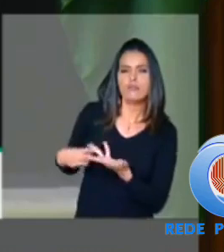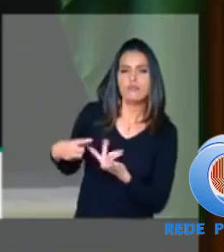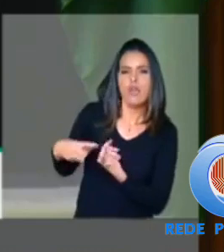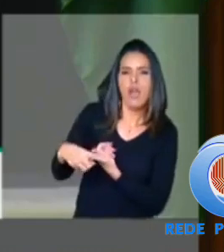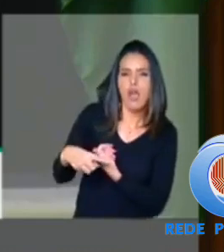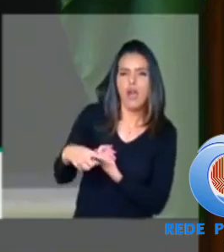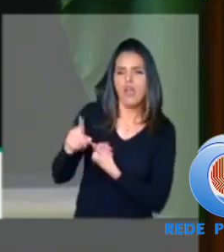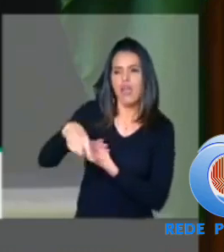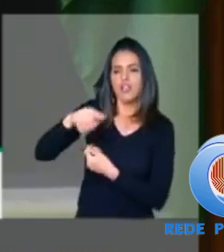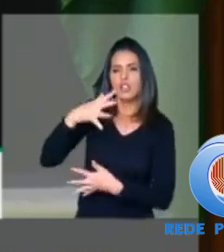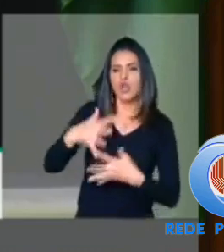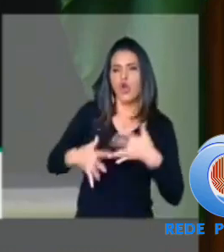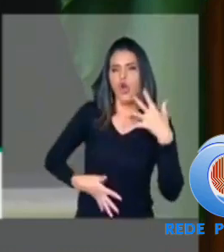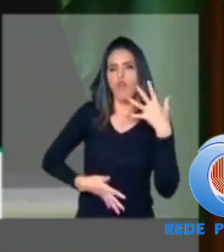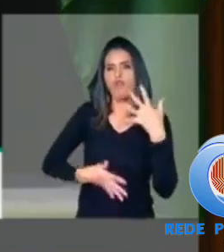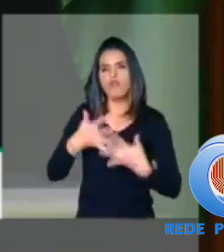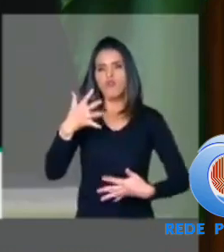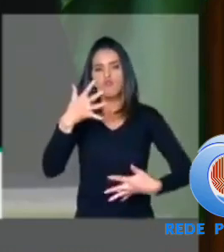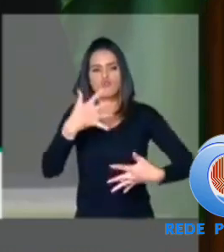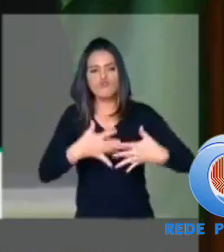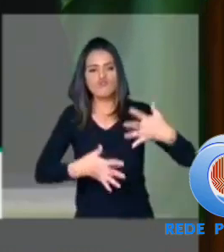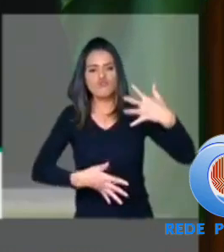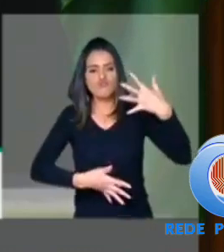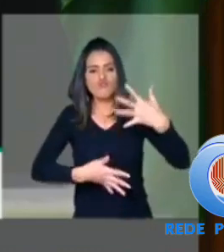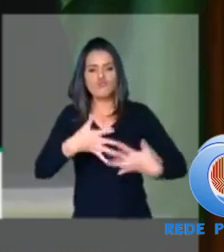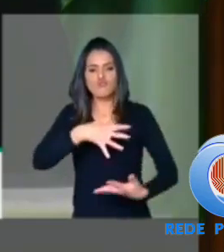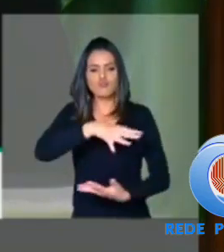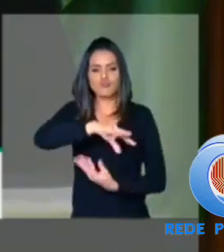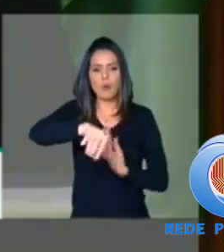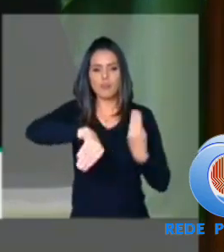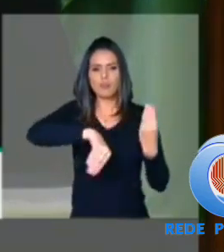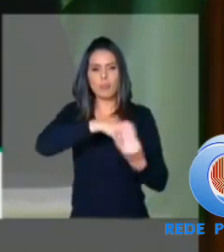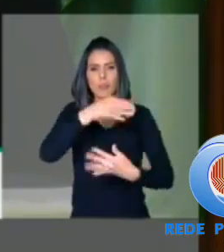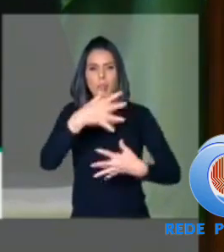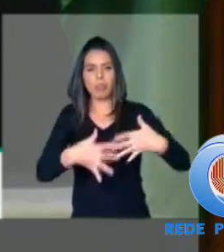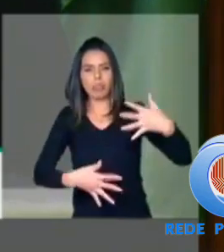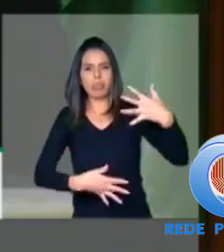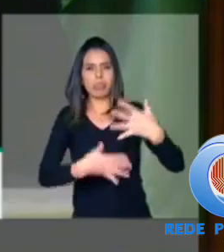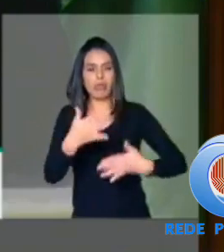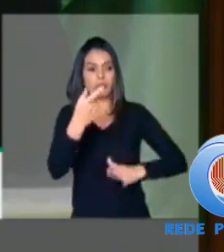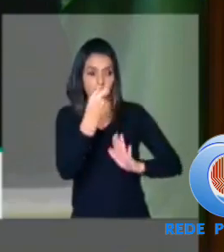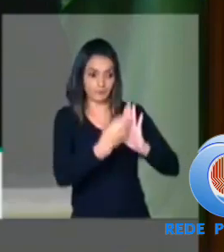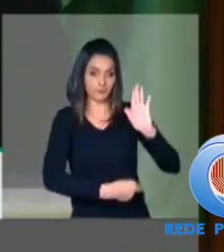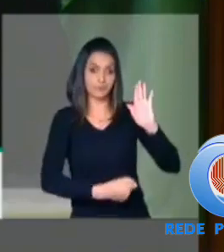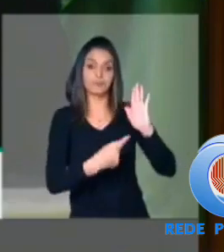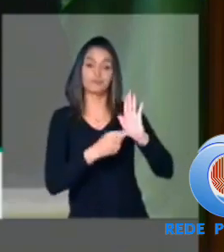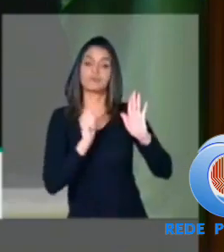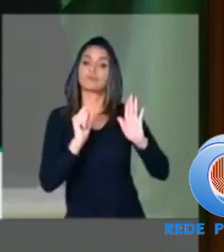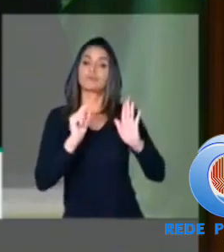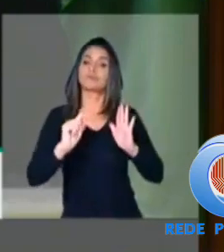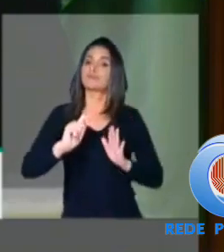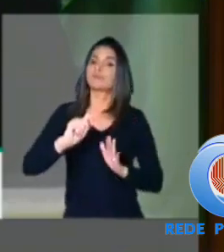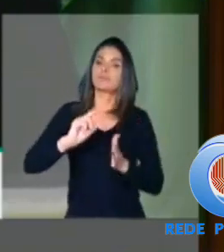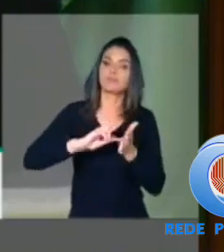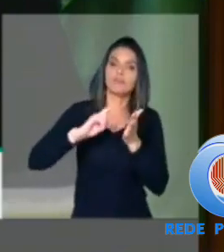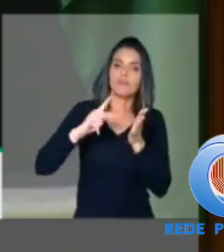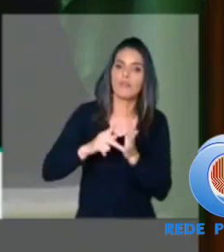eles confundem. Confunde-se aqui o que é o